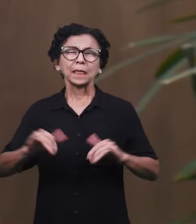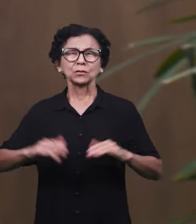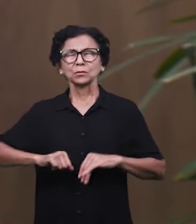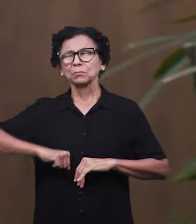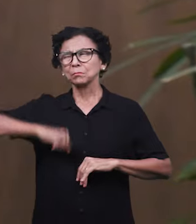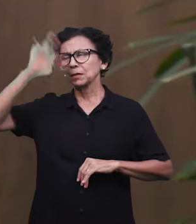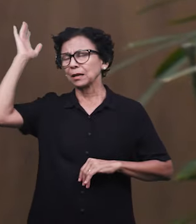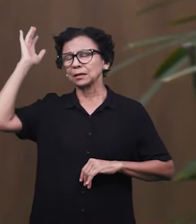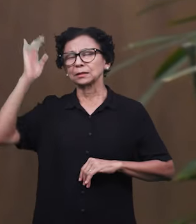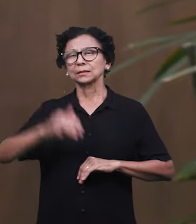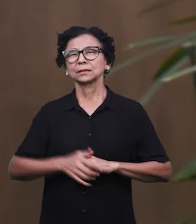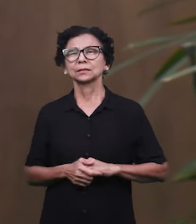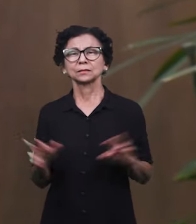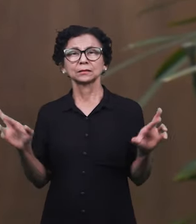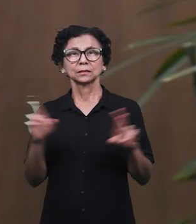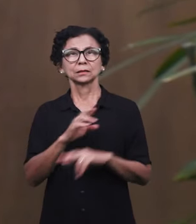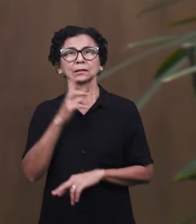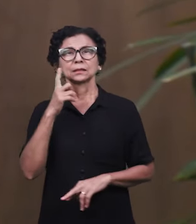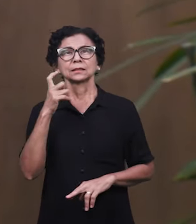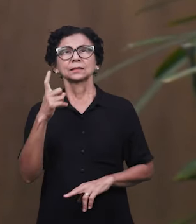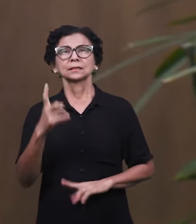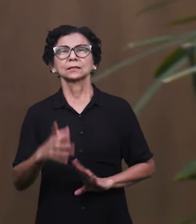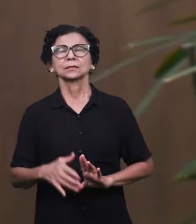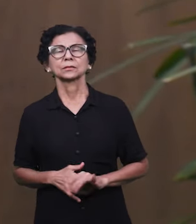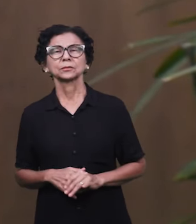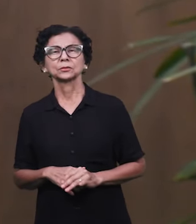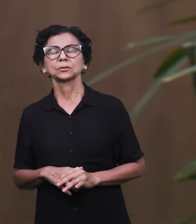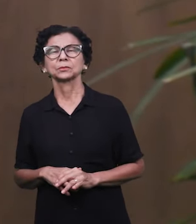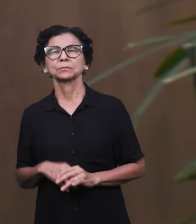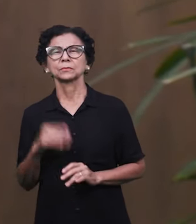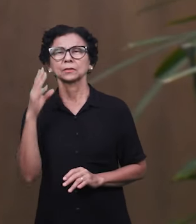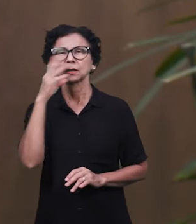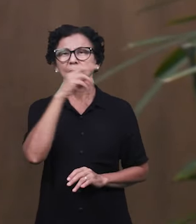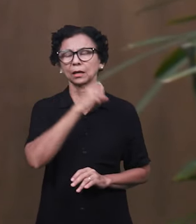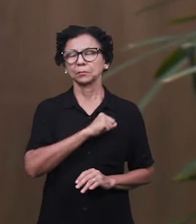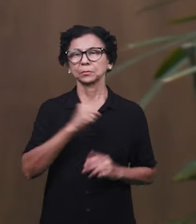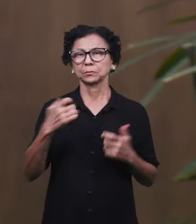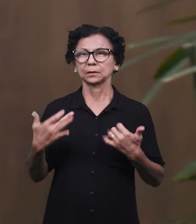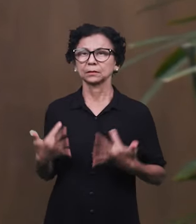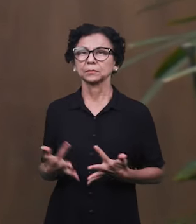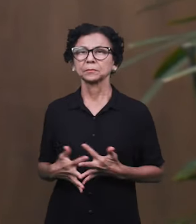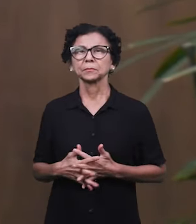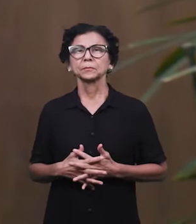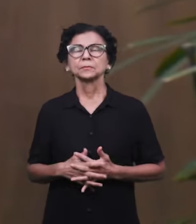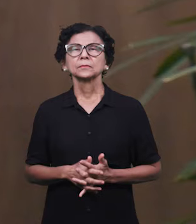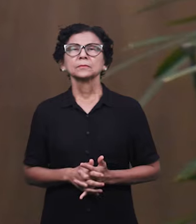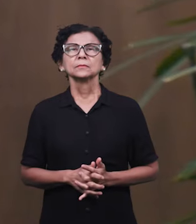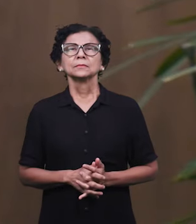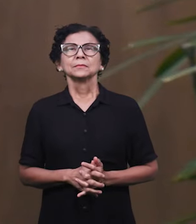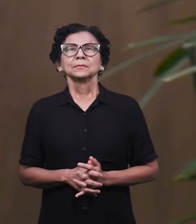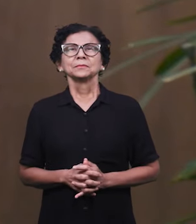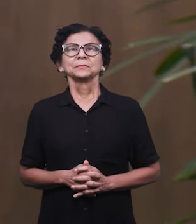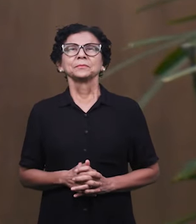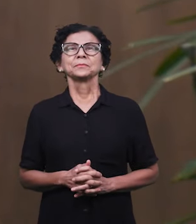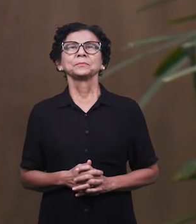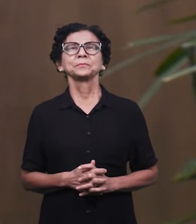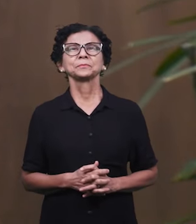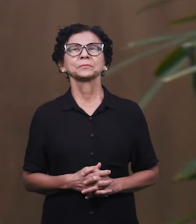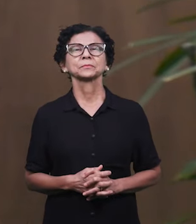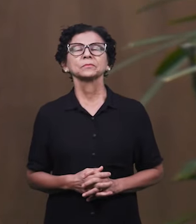de um modo mais rápido, né, só para a gente poder ver se a gente consegue passar tudo. Mais uma coisa que eu gostaria de passar, se for